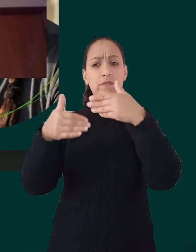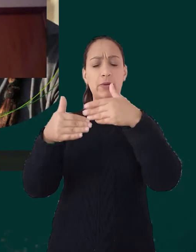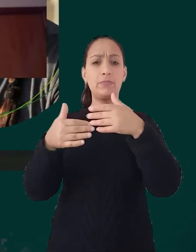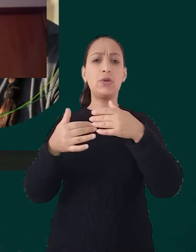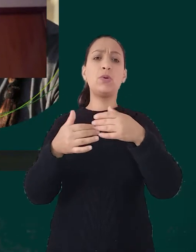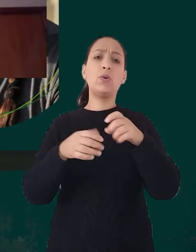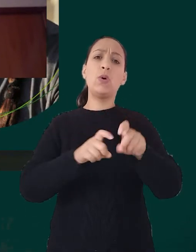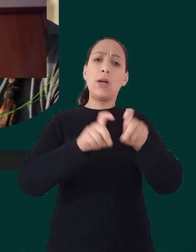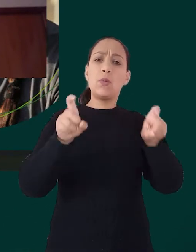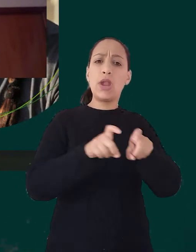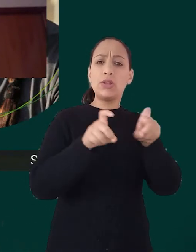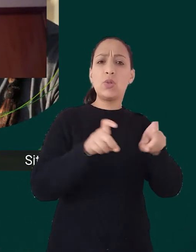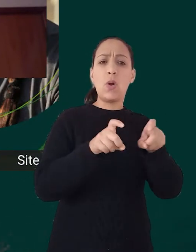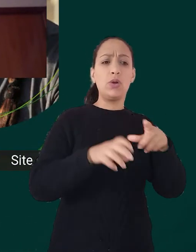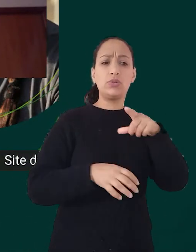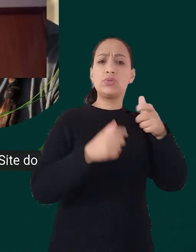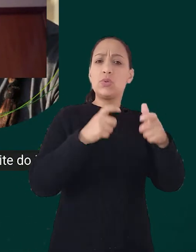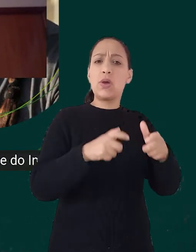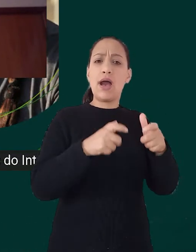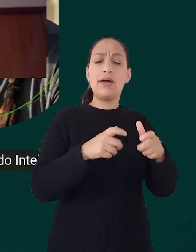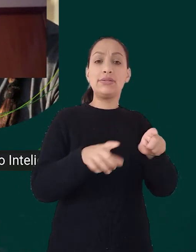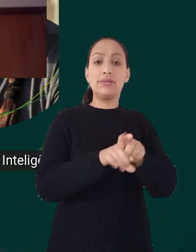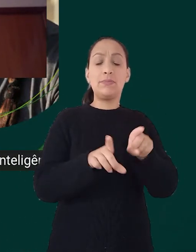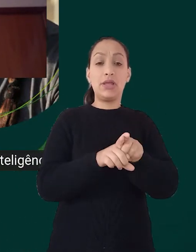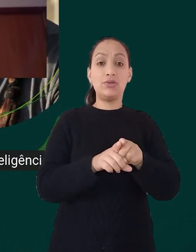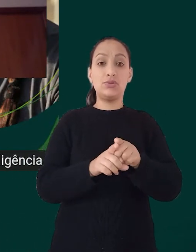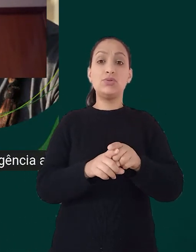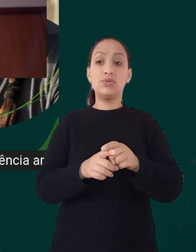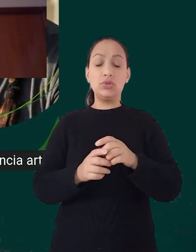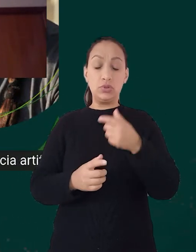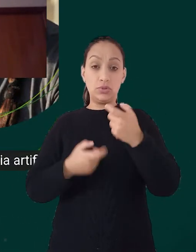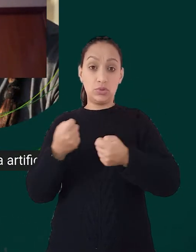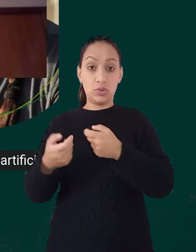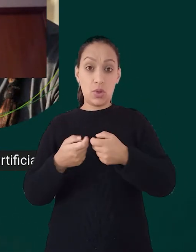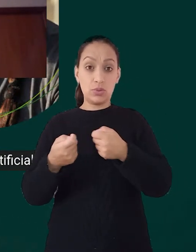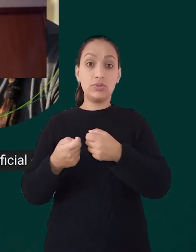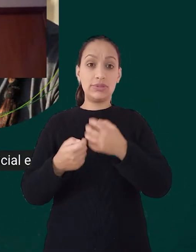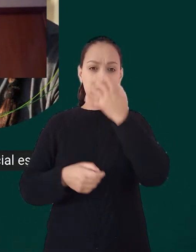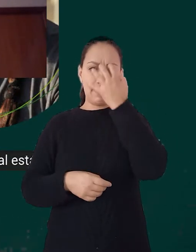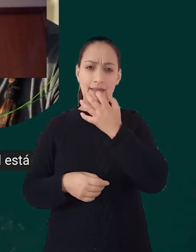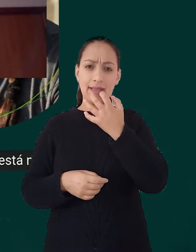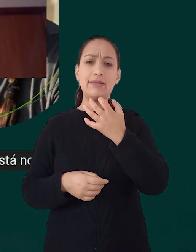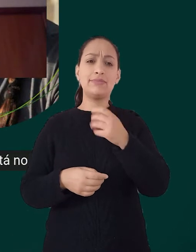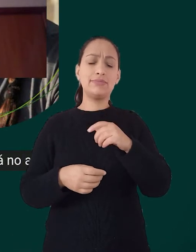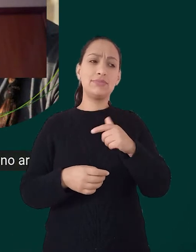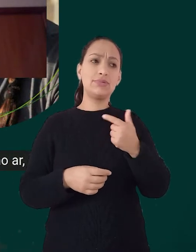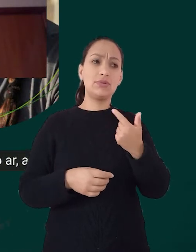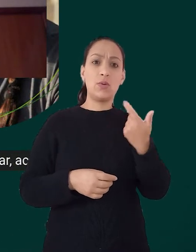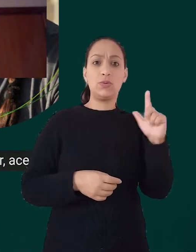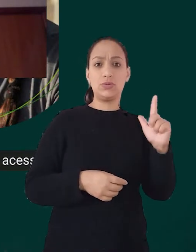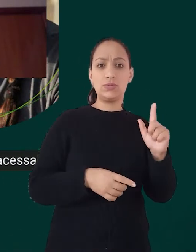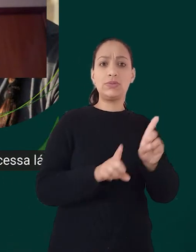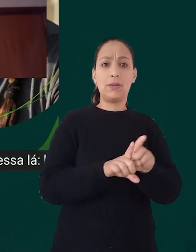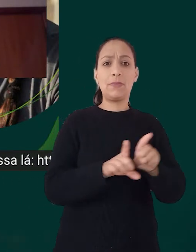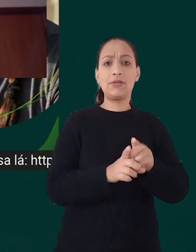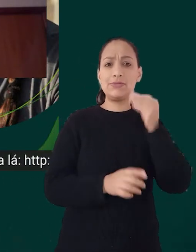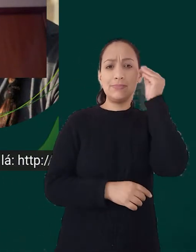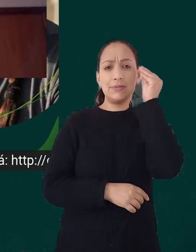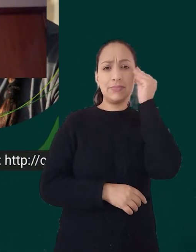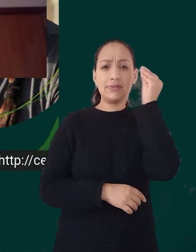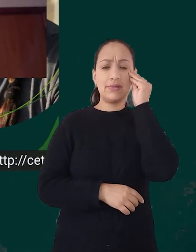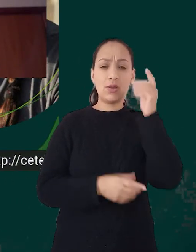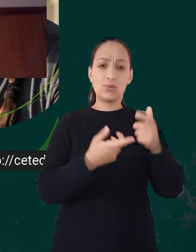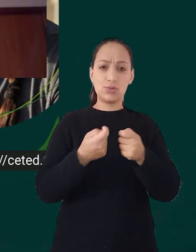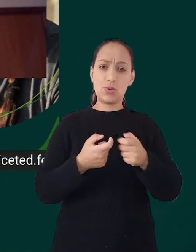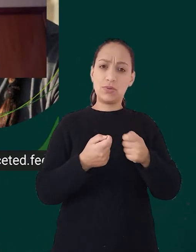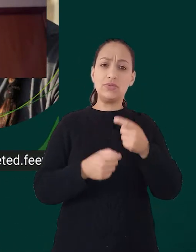a gente mostra o LOA, onde a gente desenvolve jogos sérios, jogos educacionais, Exer Games, a gente mostra o laboratório experimental de jogos, onde a